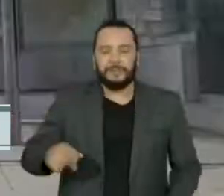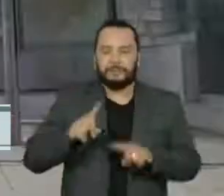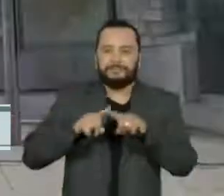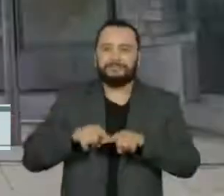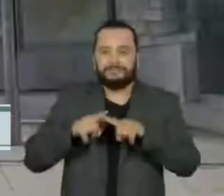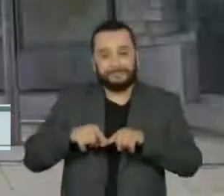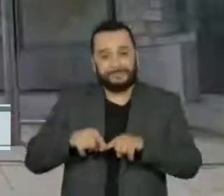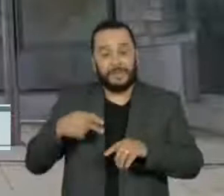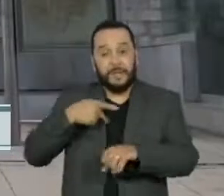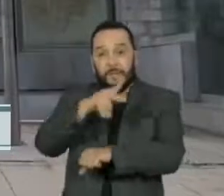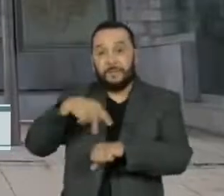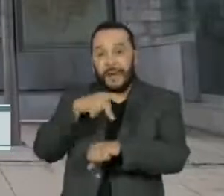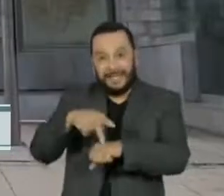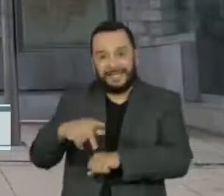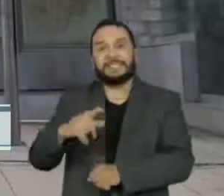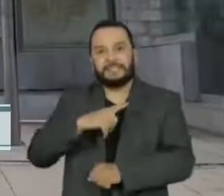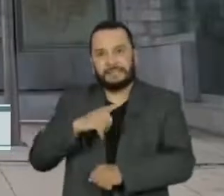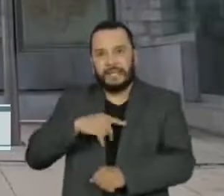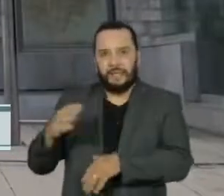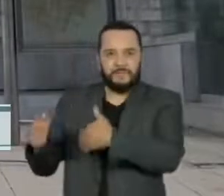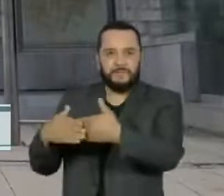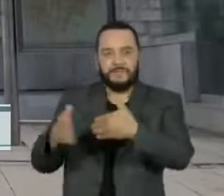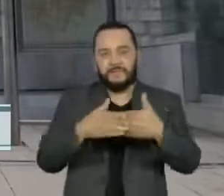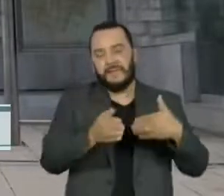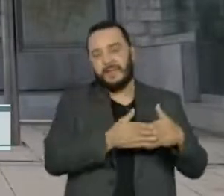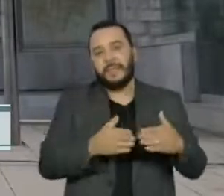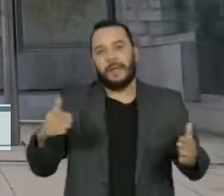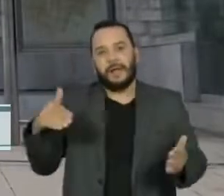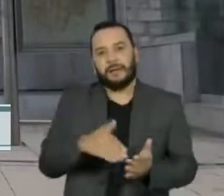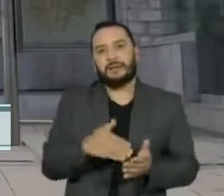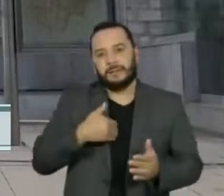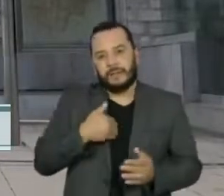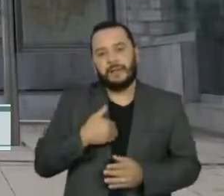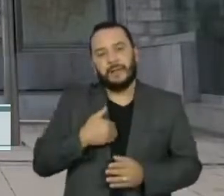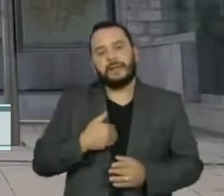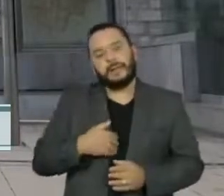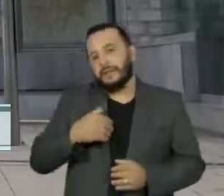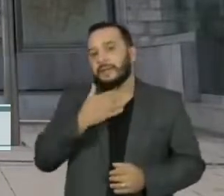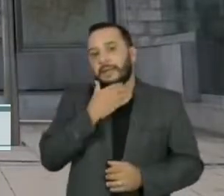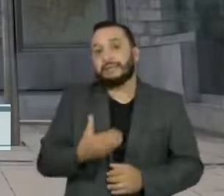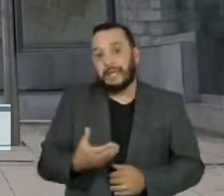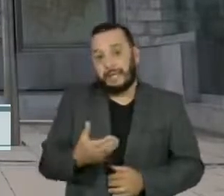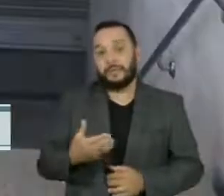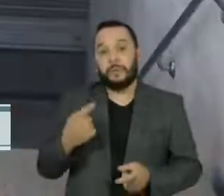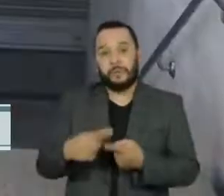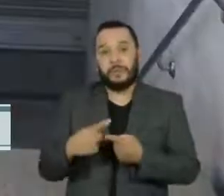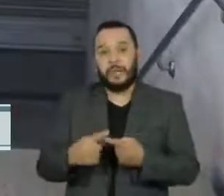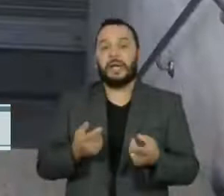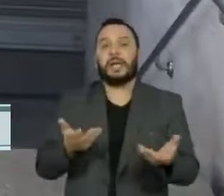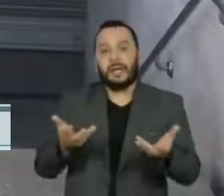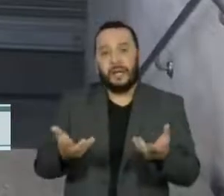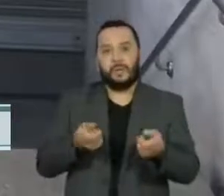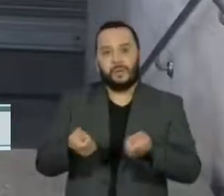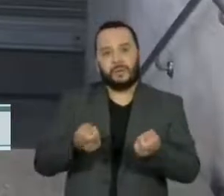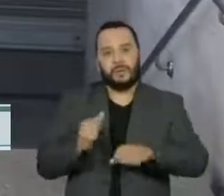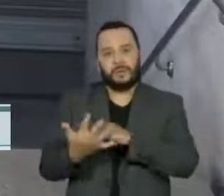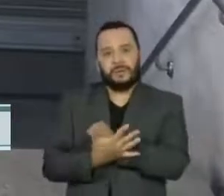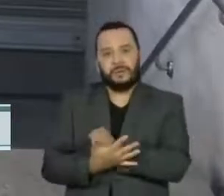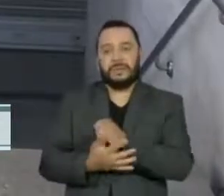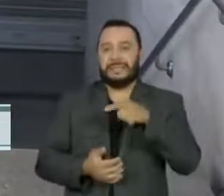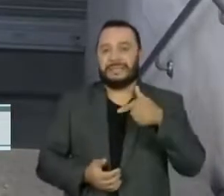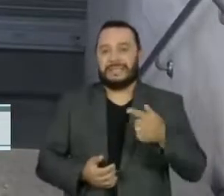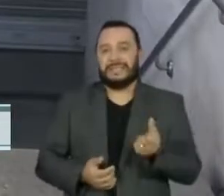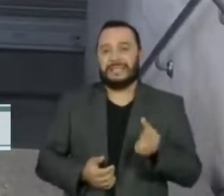bloqueio até o final do mês, enquanto as autoridades lutam para conter o ressurgimento do coronavírus, que causou mais de